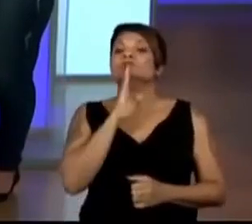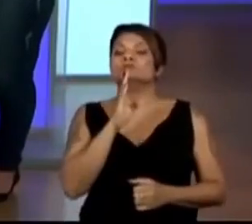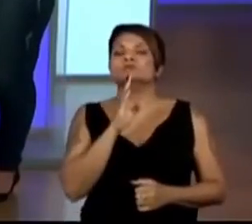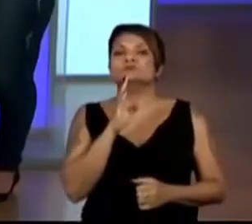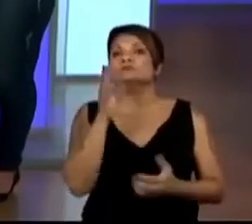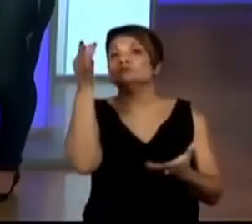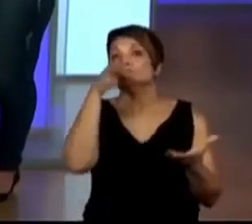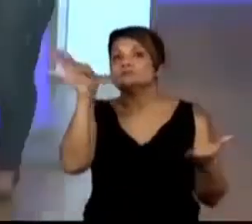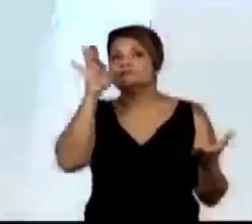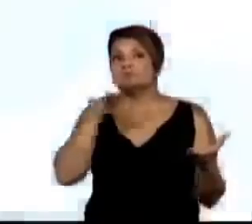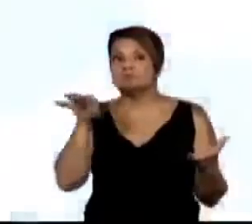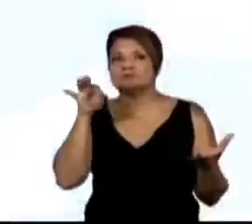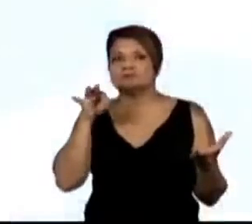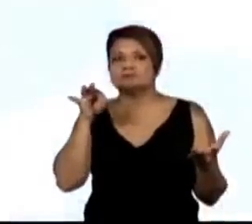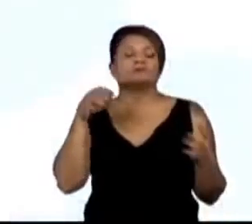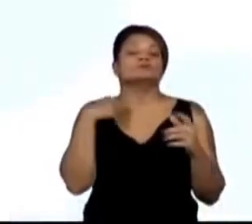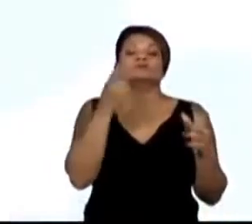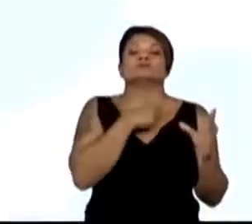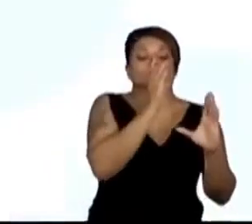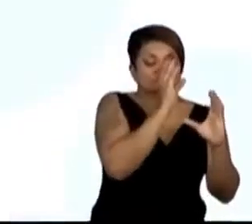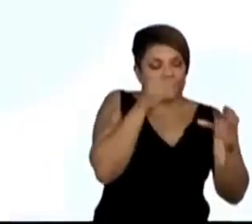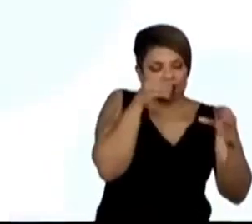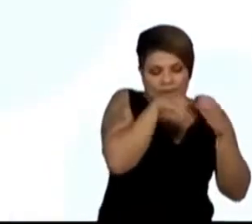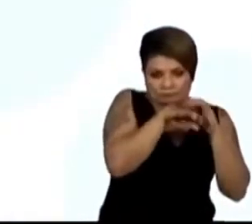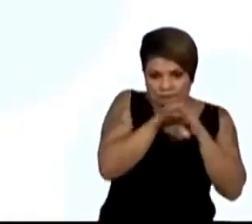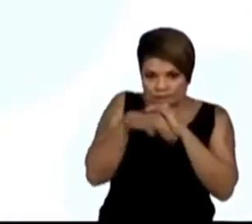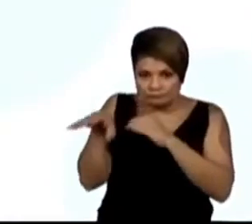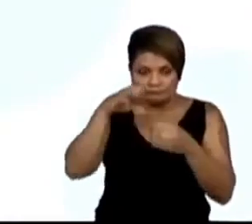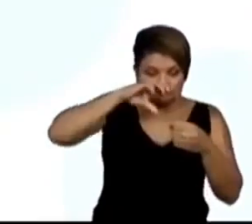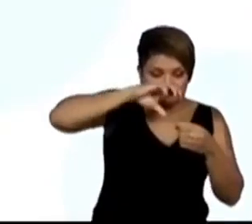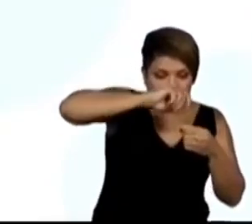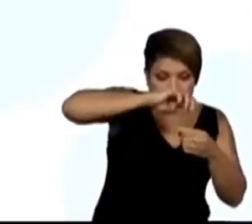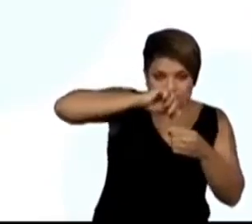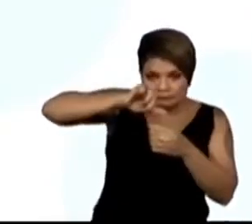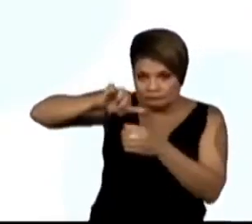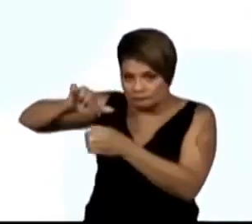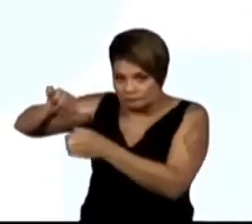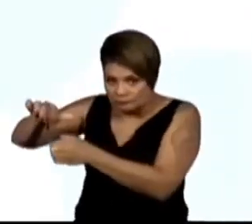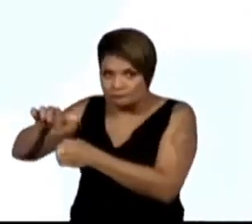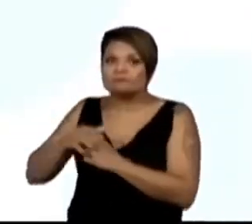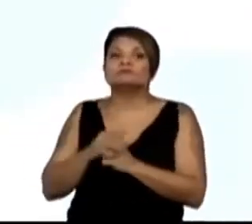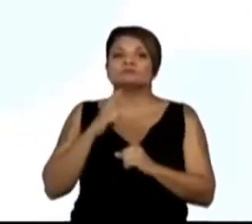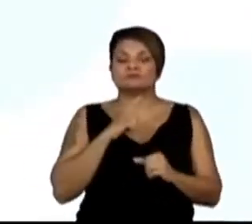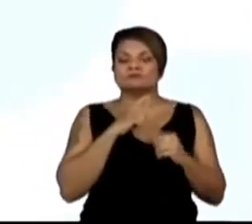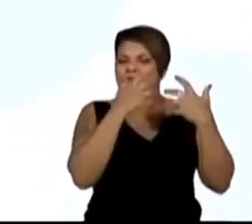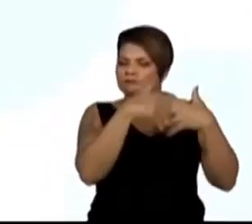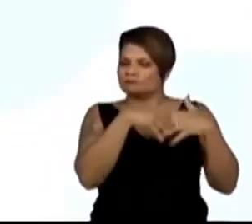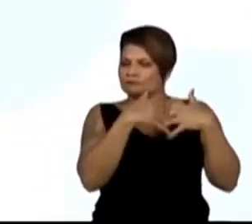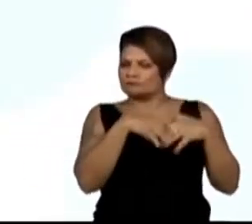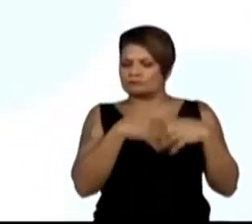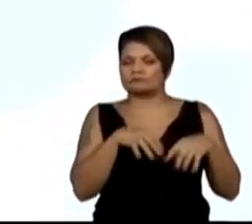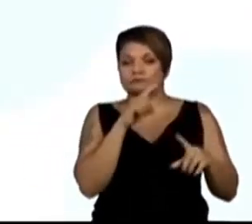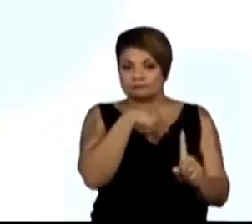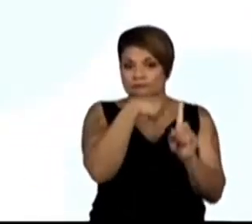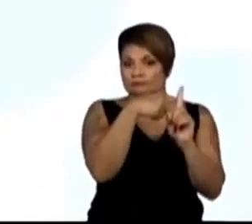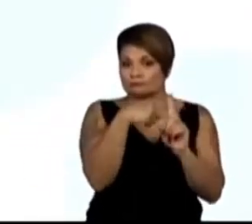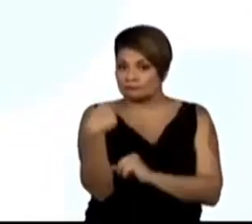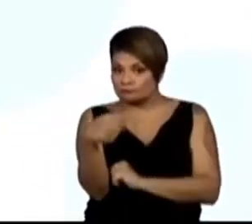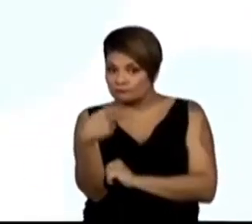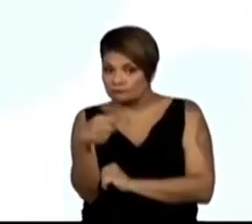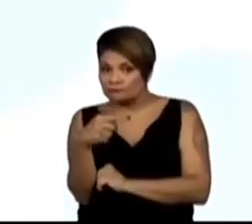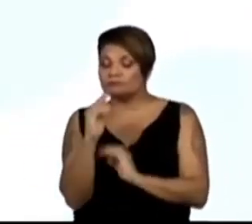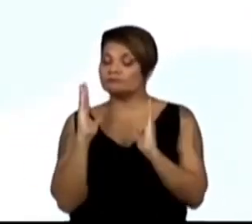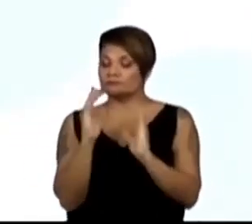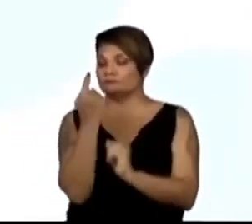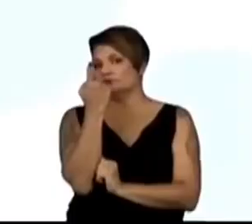coleção de tampinhas, situações, problema de adição e subtração, parte 1.